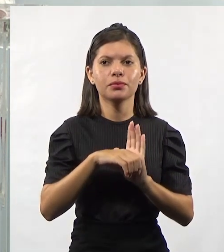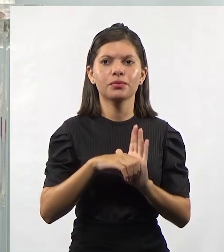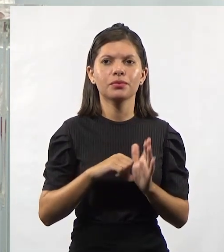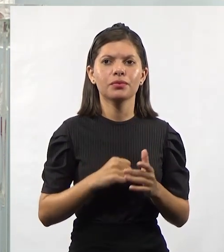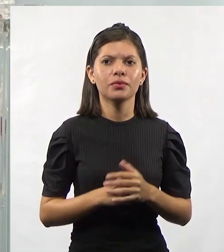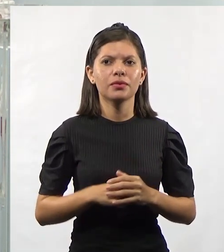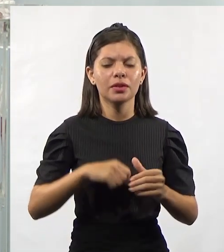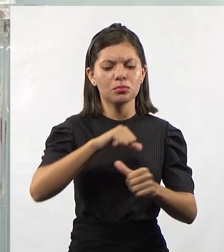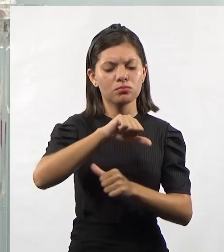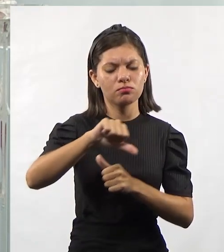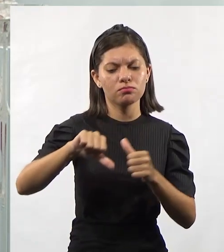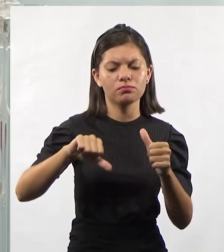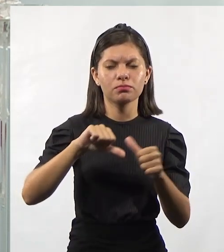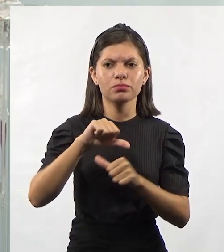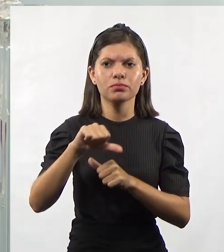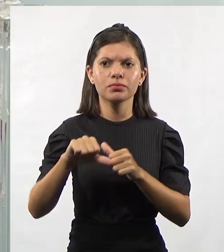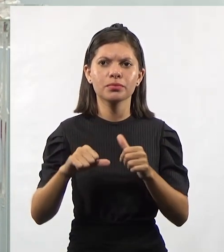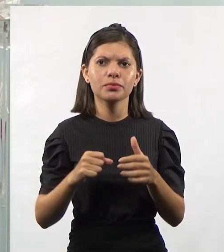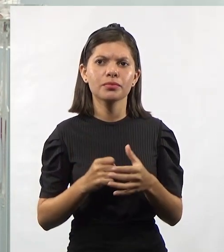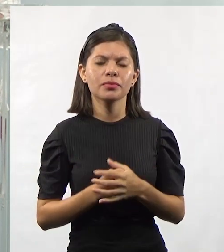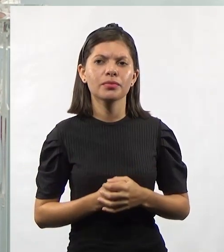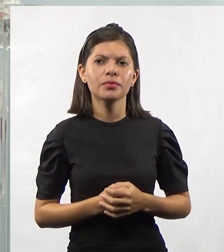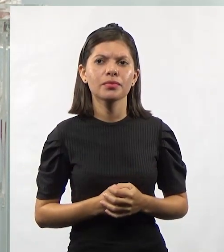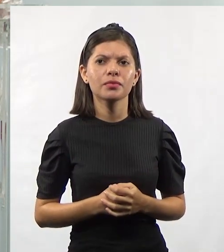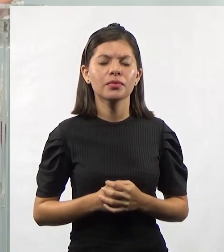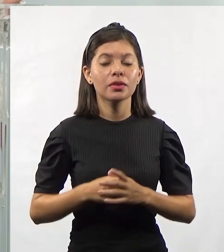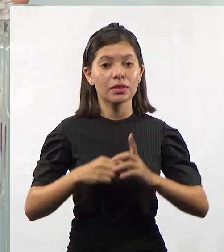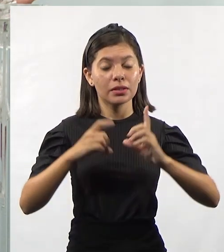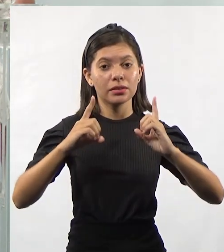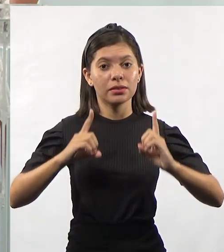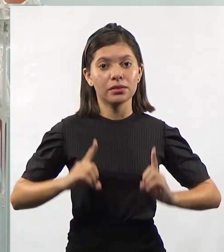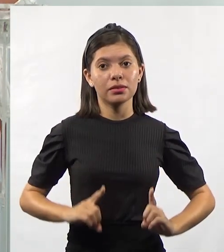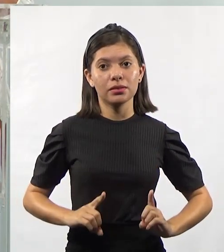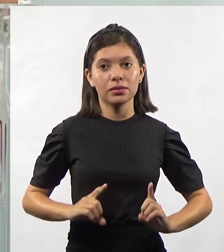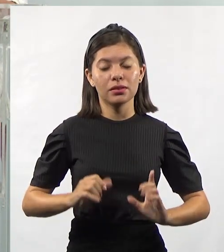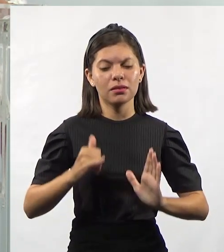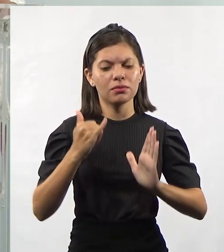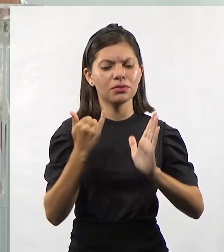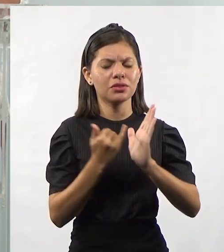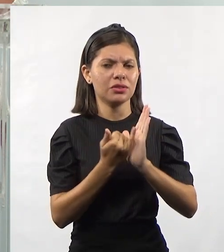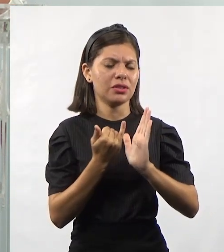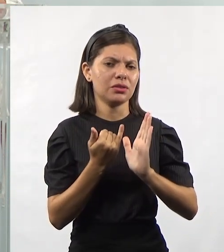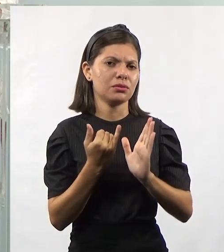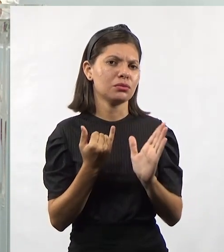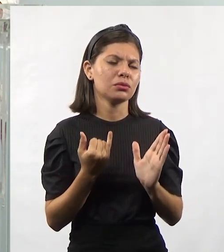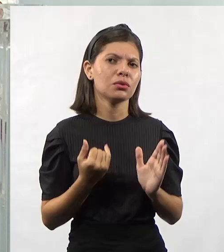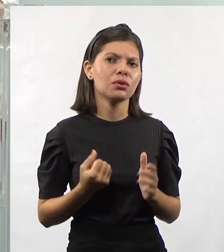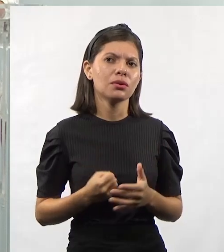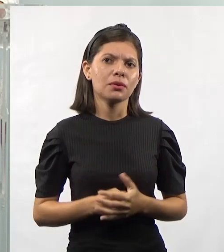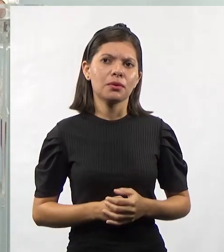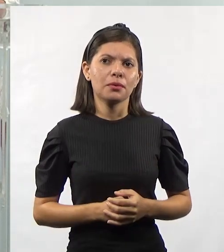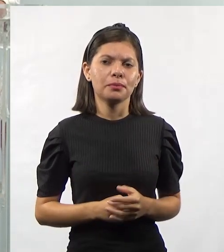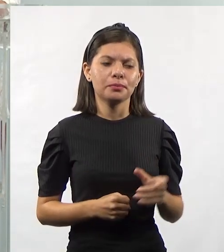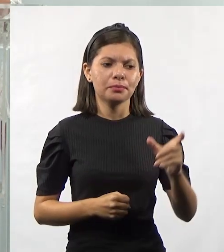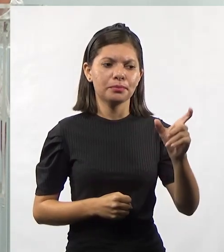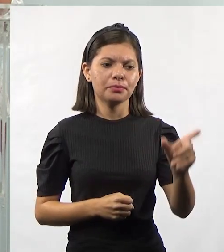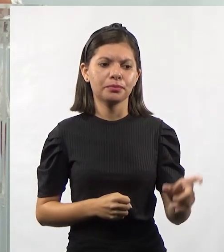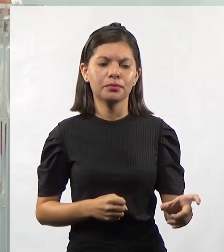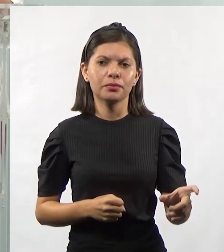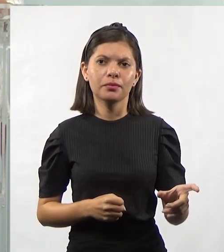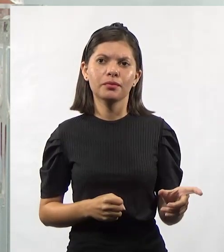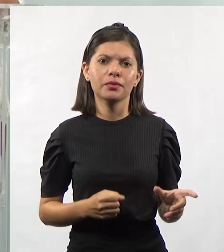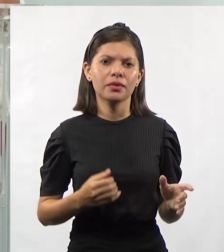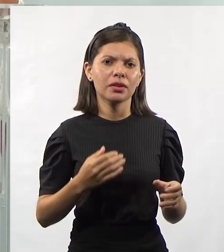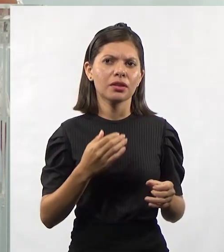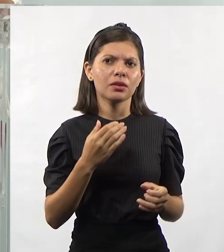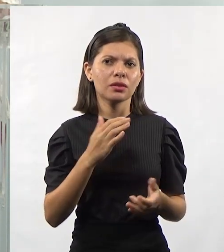falou, ele vai se ressignificando. E a maneira como as pessoas vão sendo